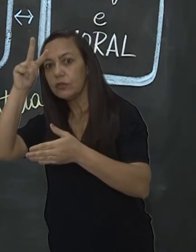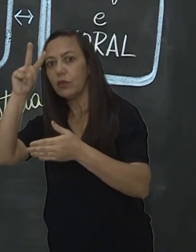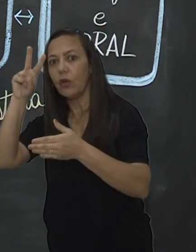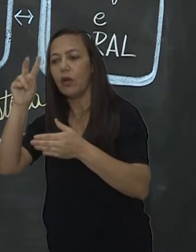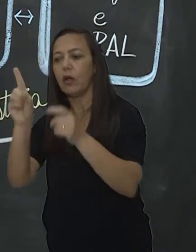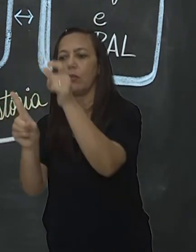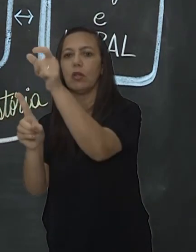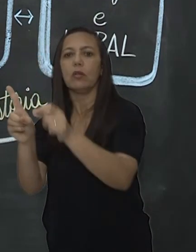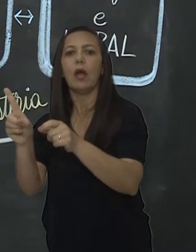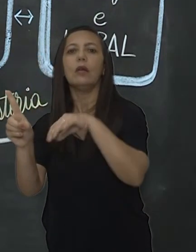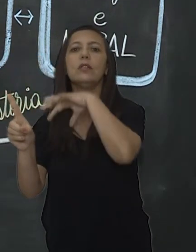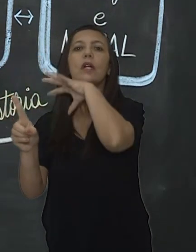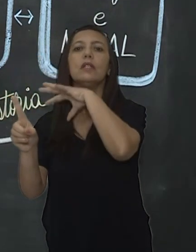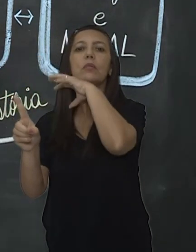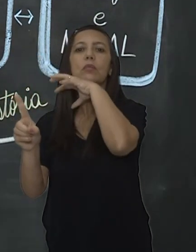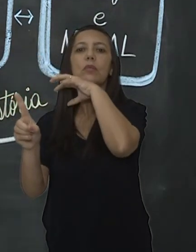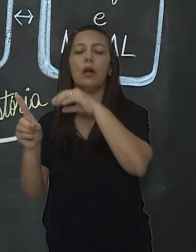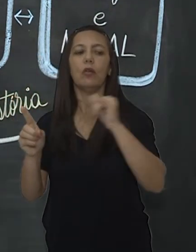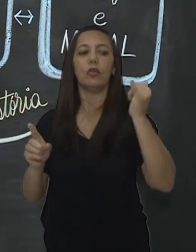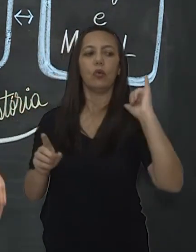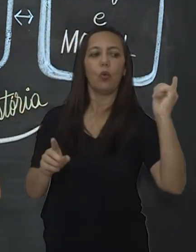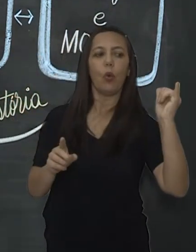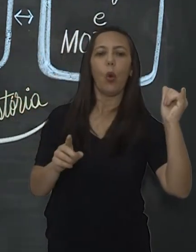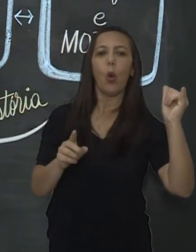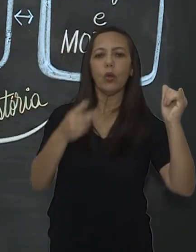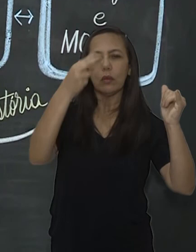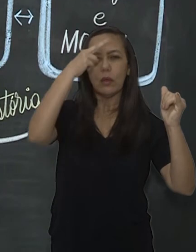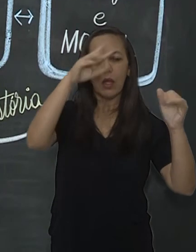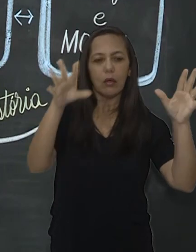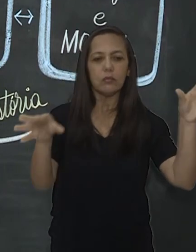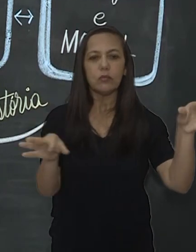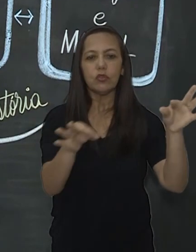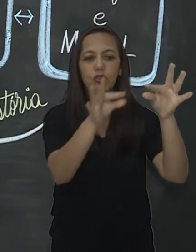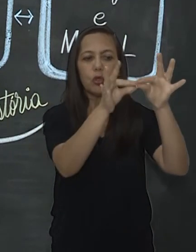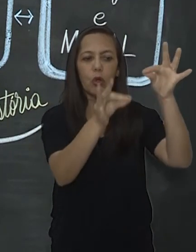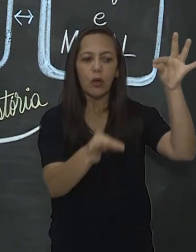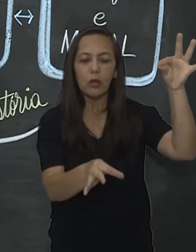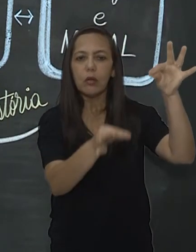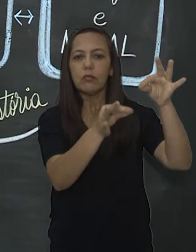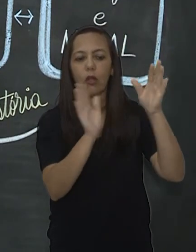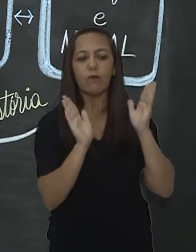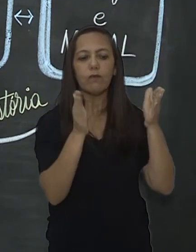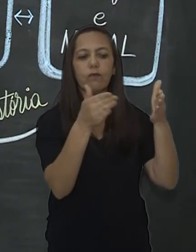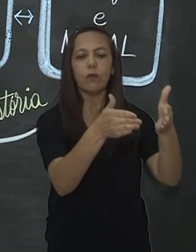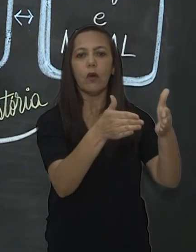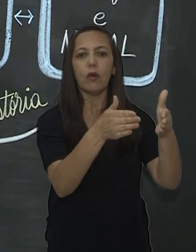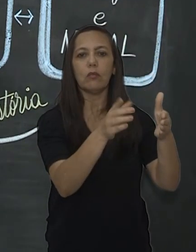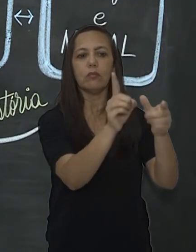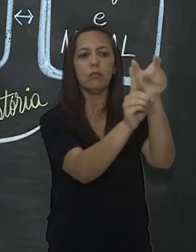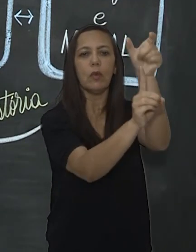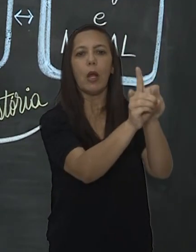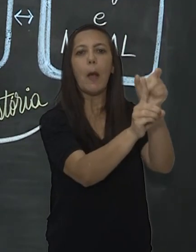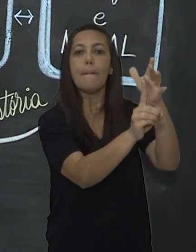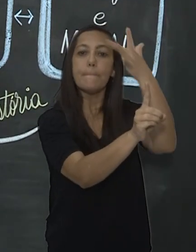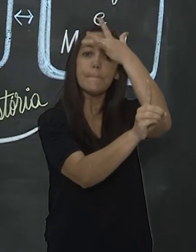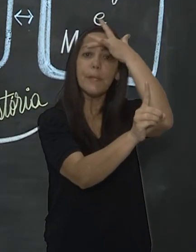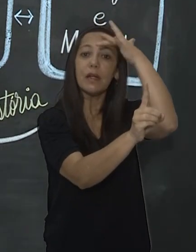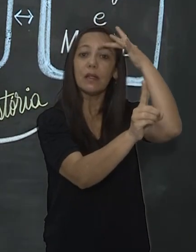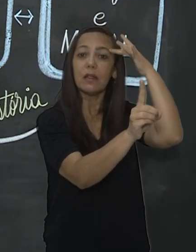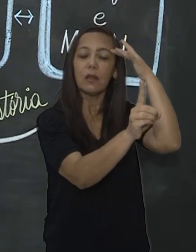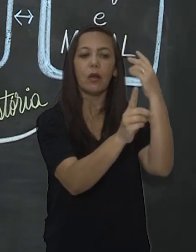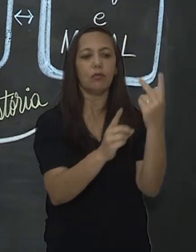por animais, que encerra uma moral, e que o conto é uma história curta, focada em um núcleo muito bem centralizado, e que